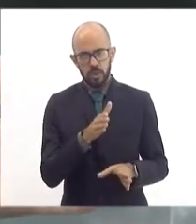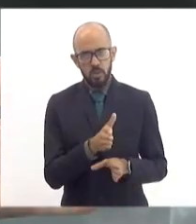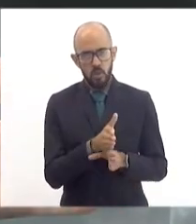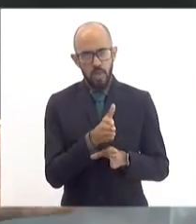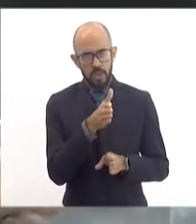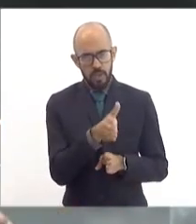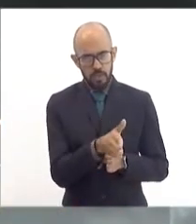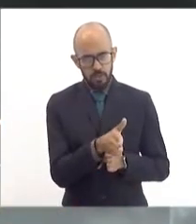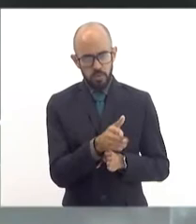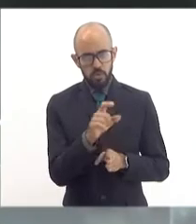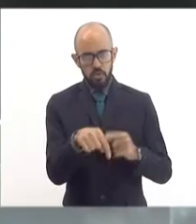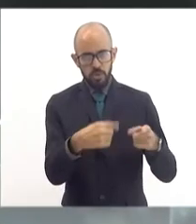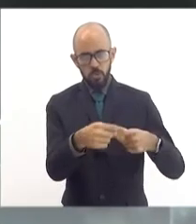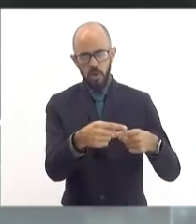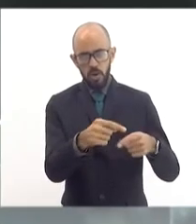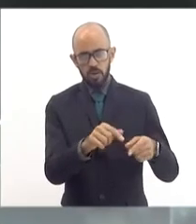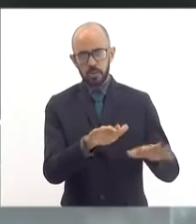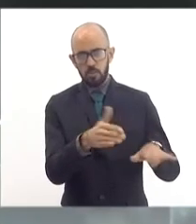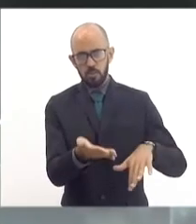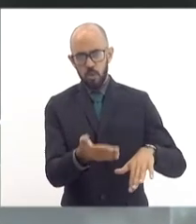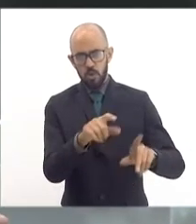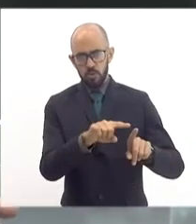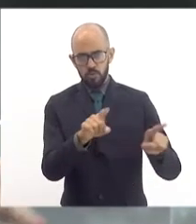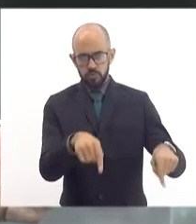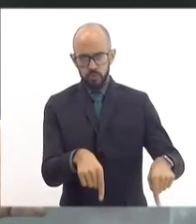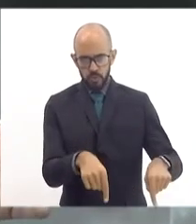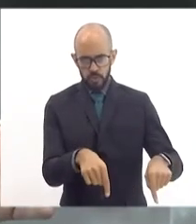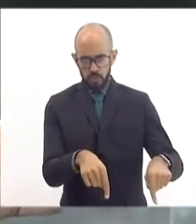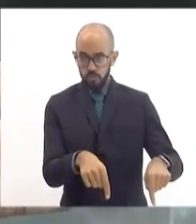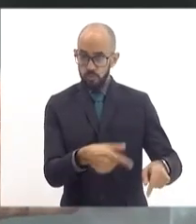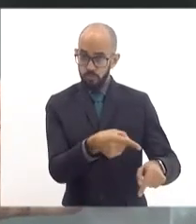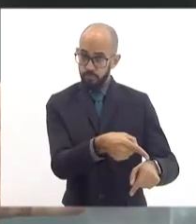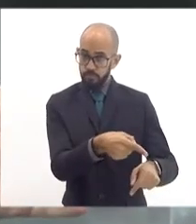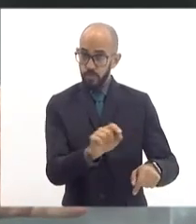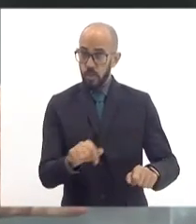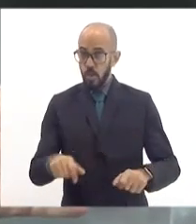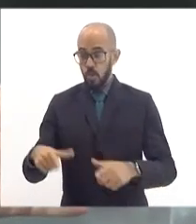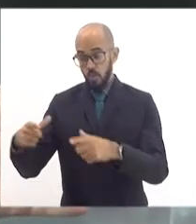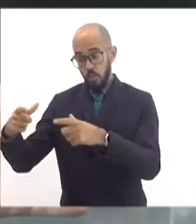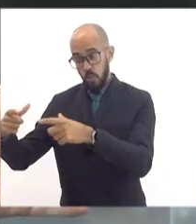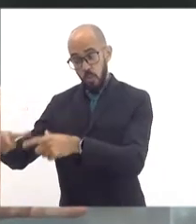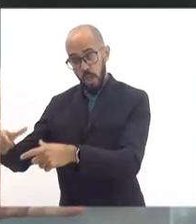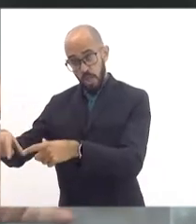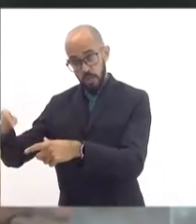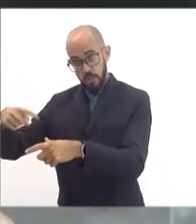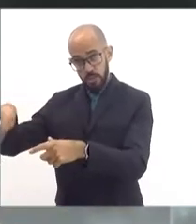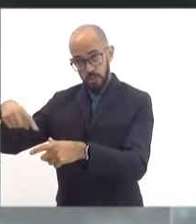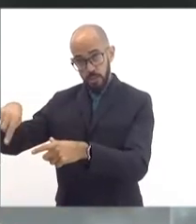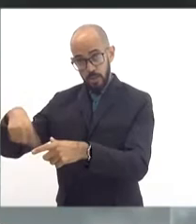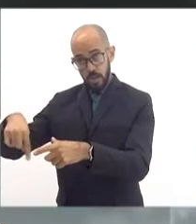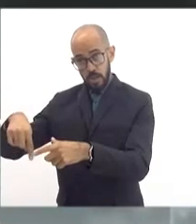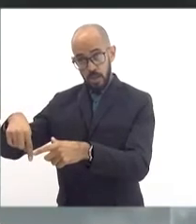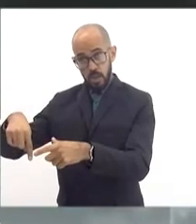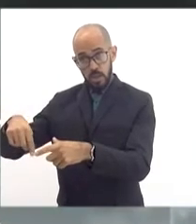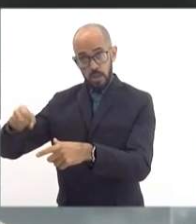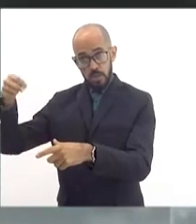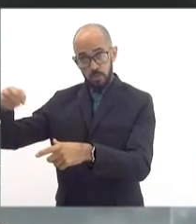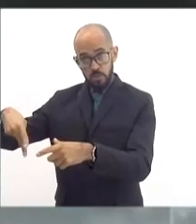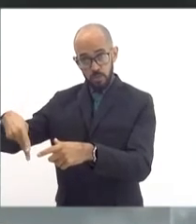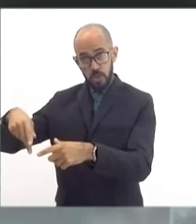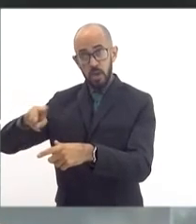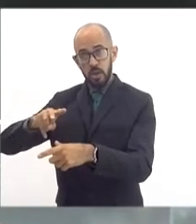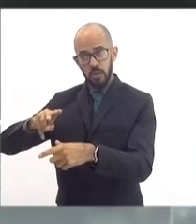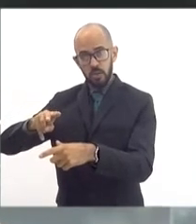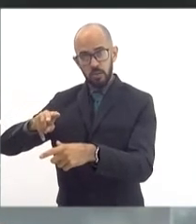nada. E o fundo previdenciário está num azul deslumbrante, e assim vai ficar por